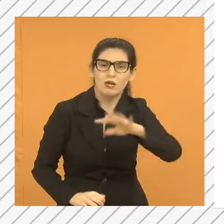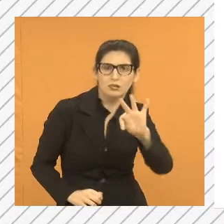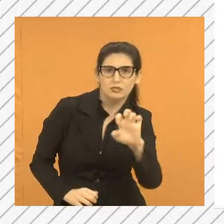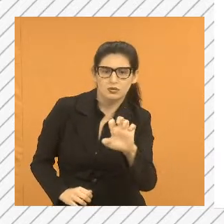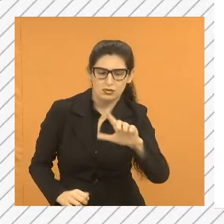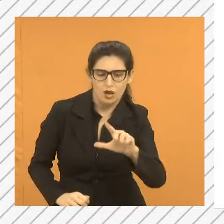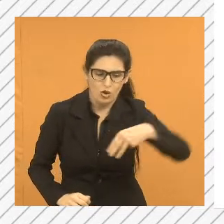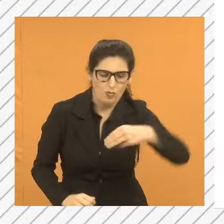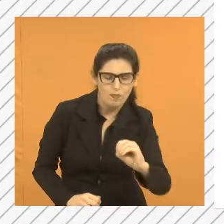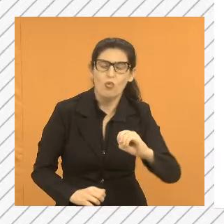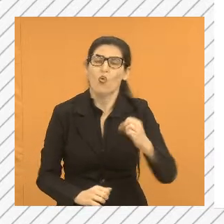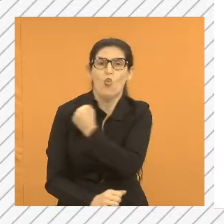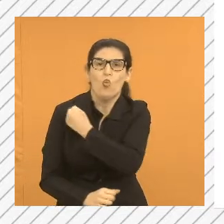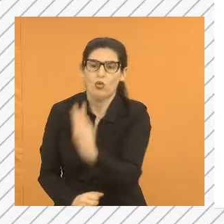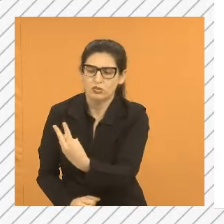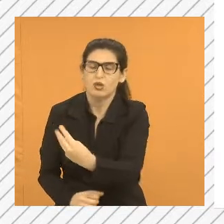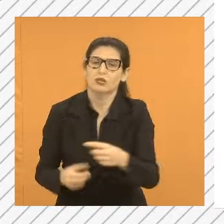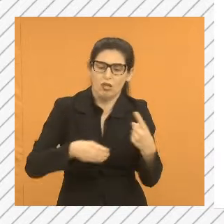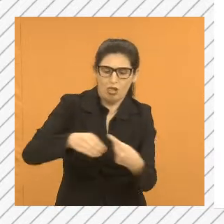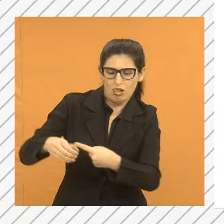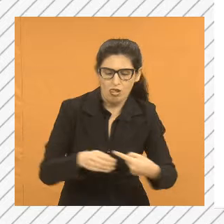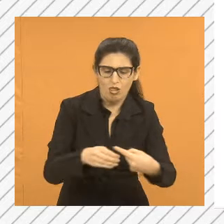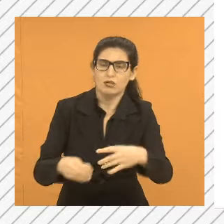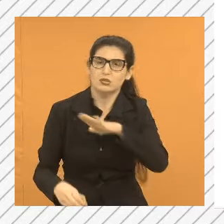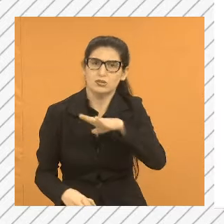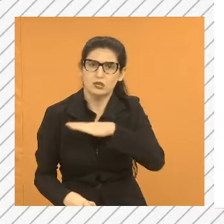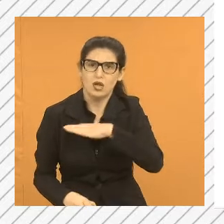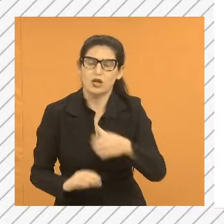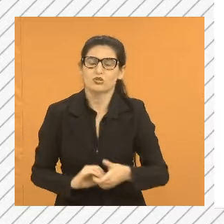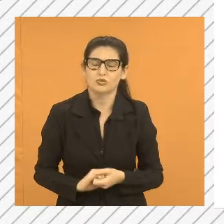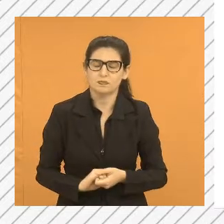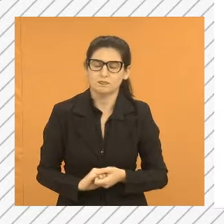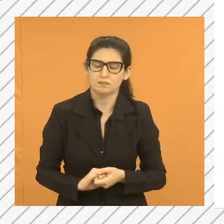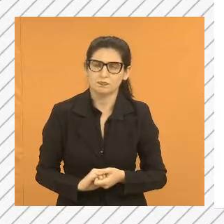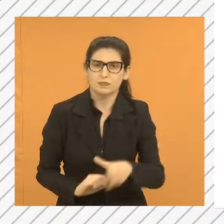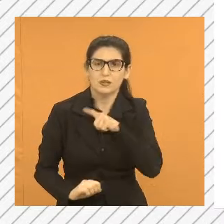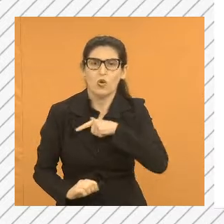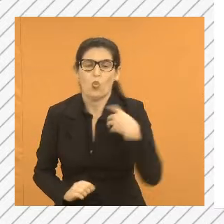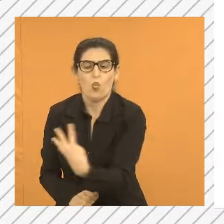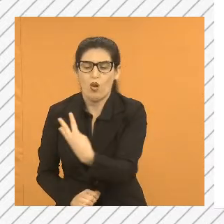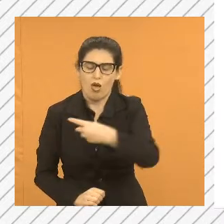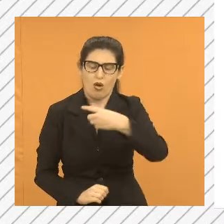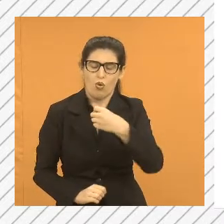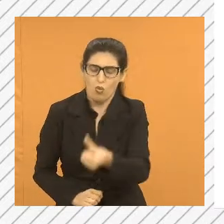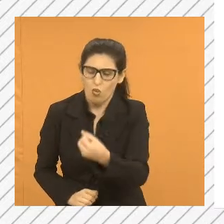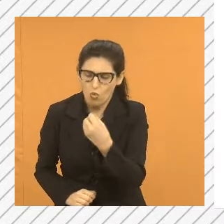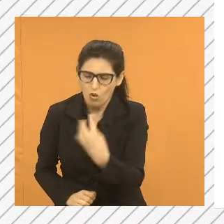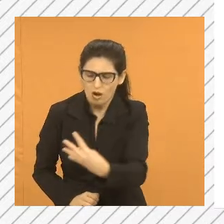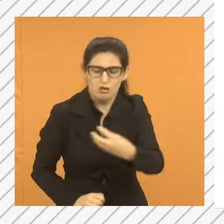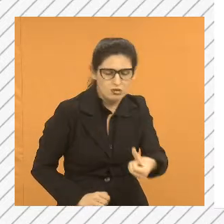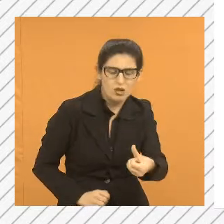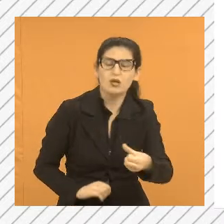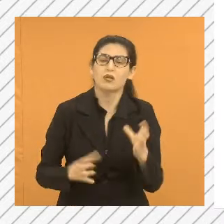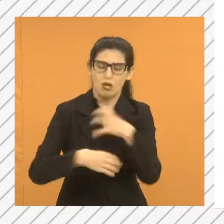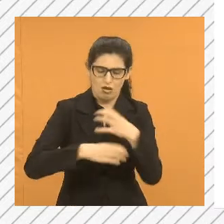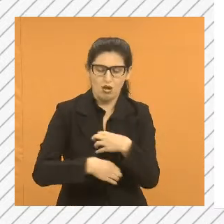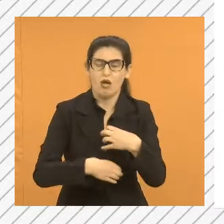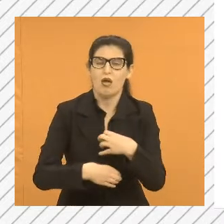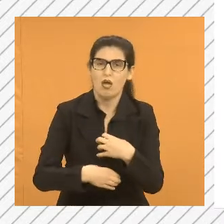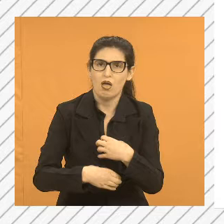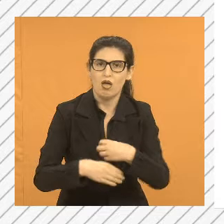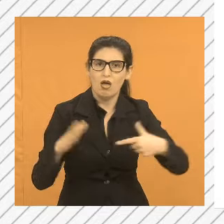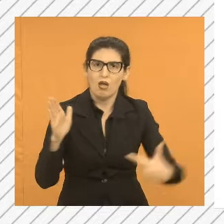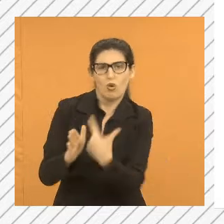na nossa UPA 3 aqui no centro da cidade, ela tem 446 atendimentos no